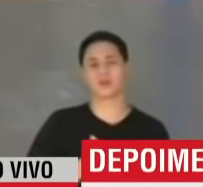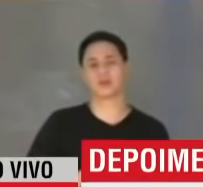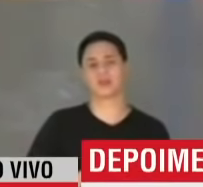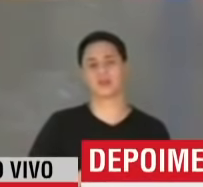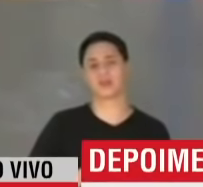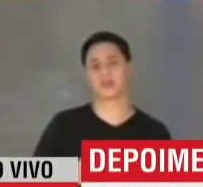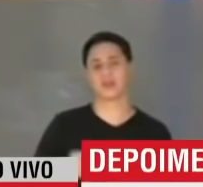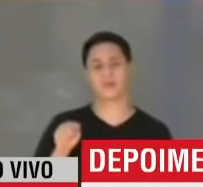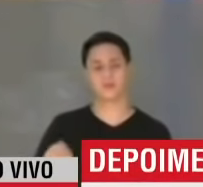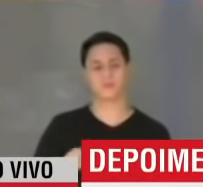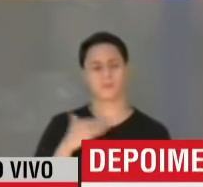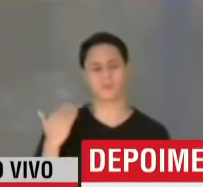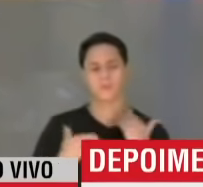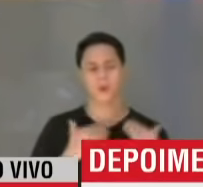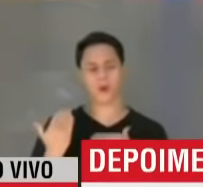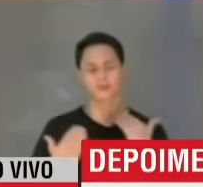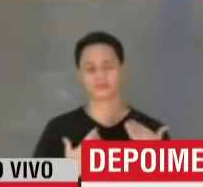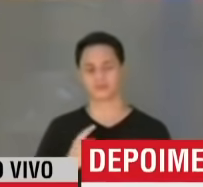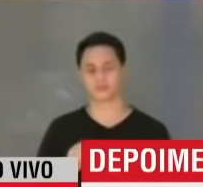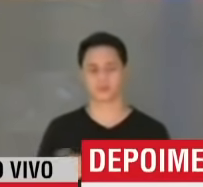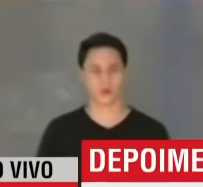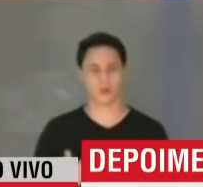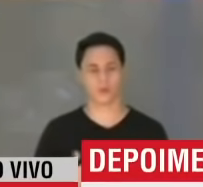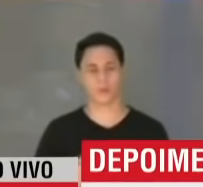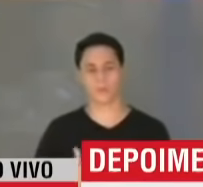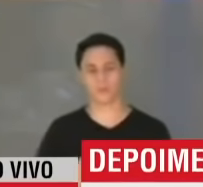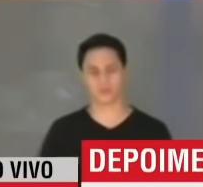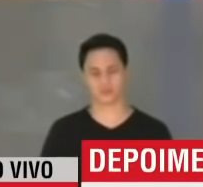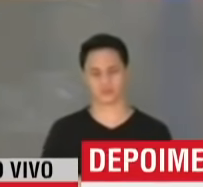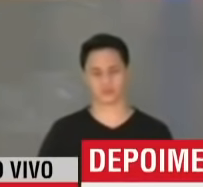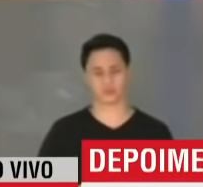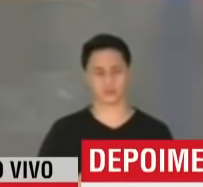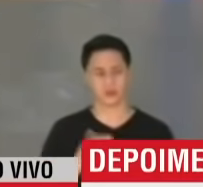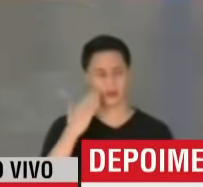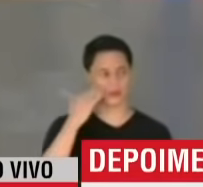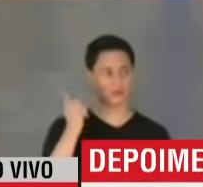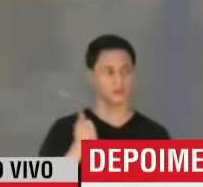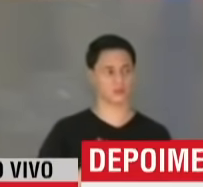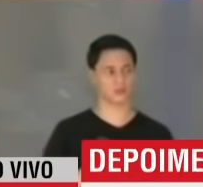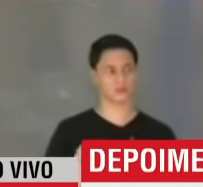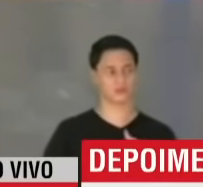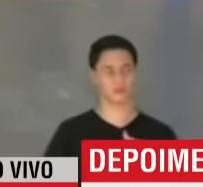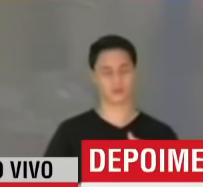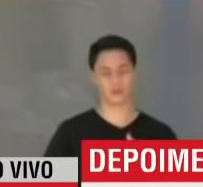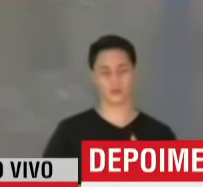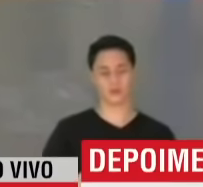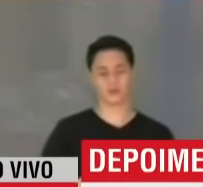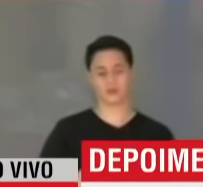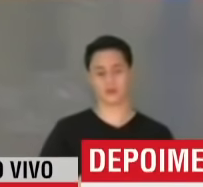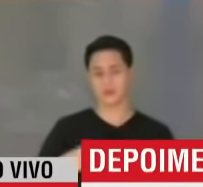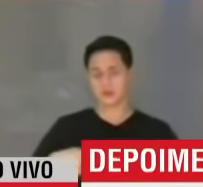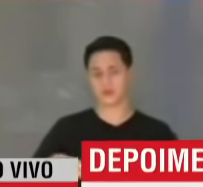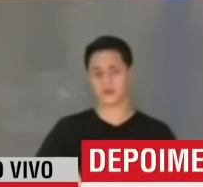brasileiros doentes e provavelmente com sequelas por conta dessa doença. E você saber que uma empresa que deveria receber